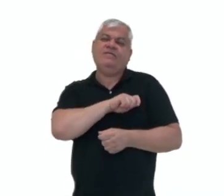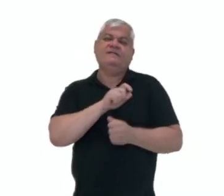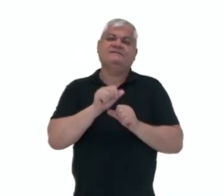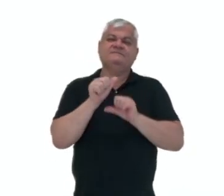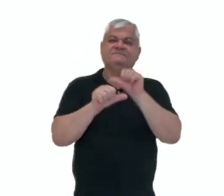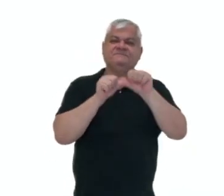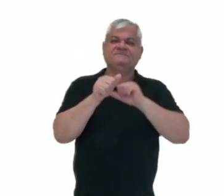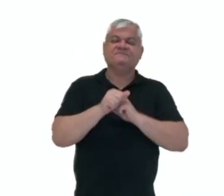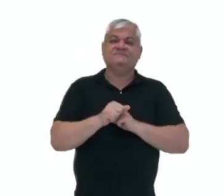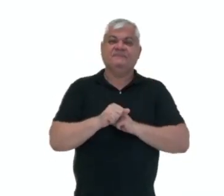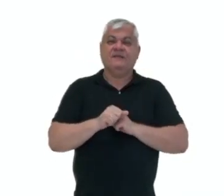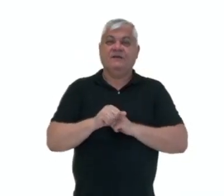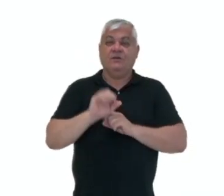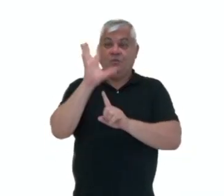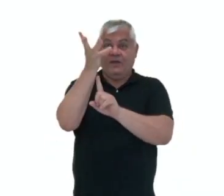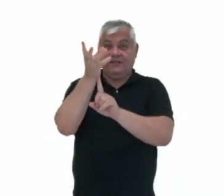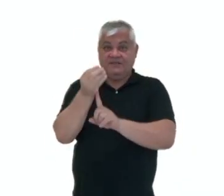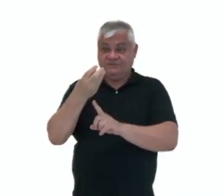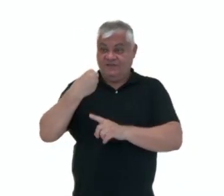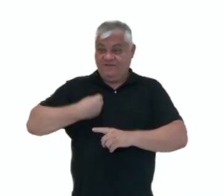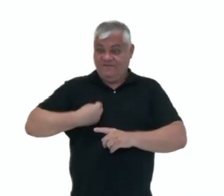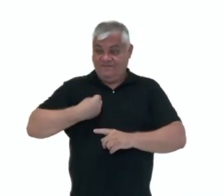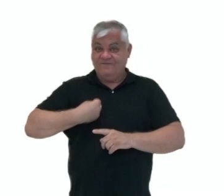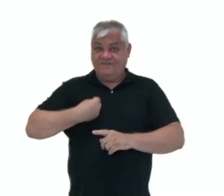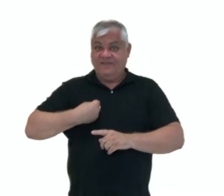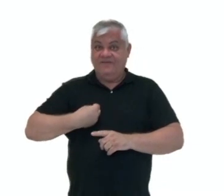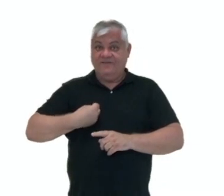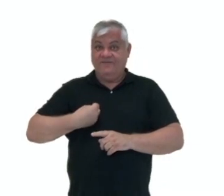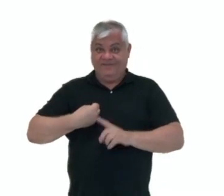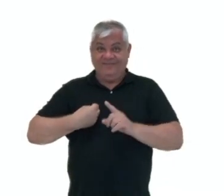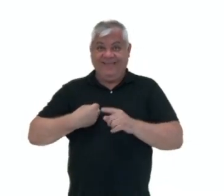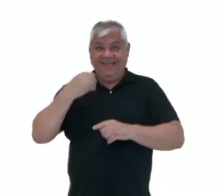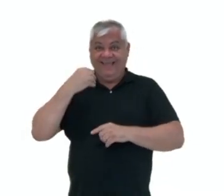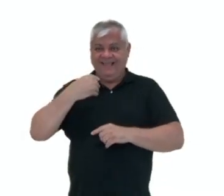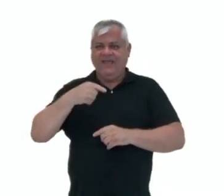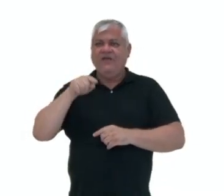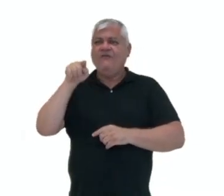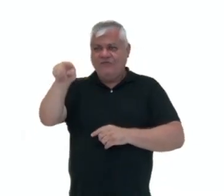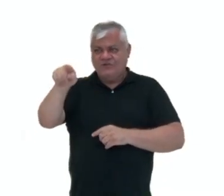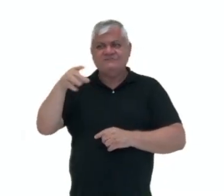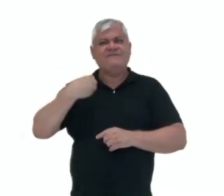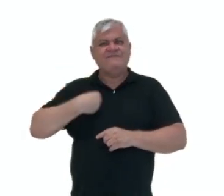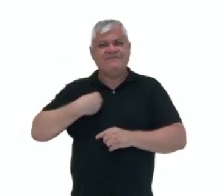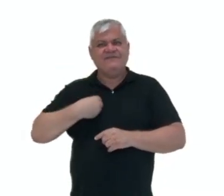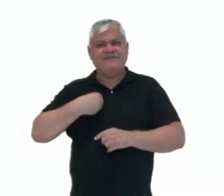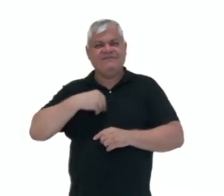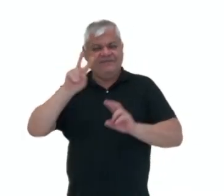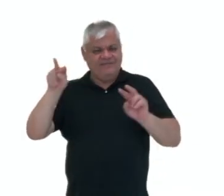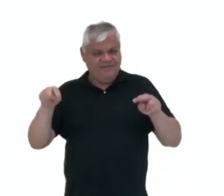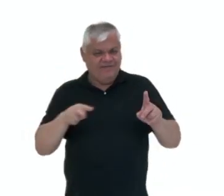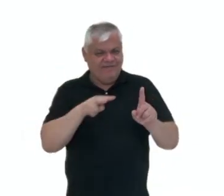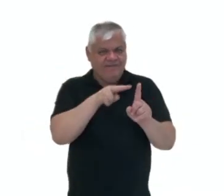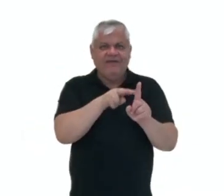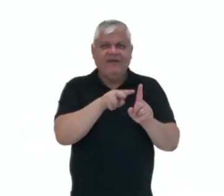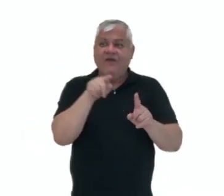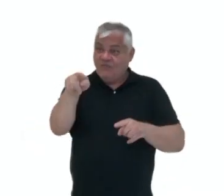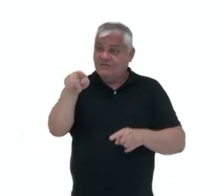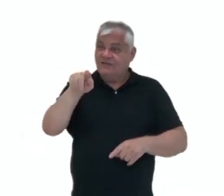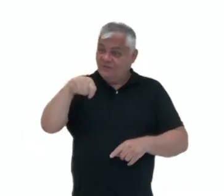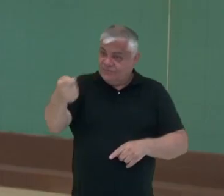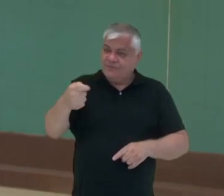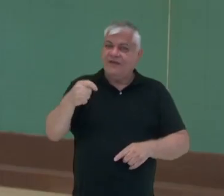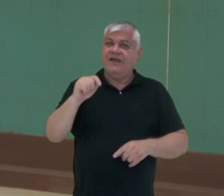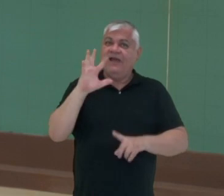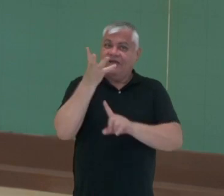o artista está presente, mas na verdade o artista se faz presente, dando a entender que você que está visitando a exposição, você, o artista,